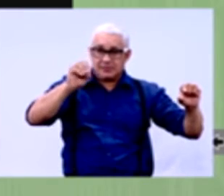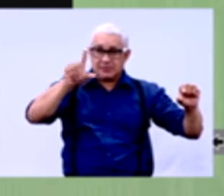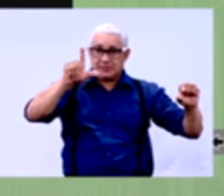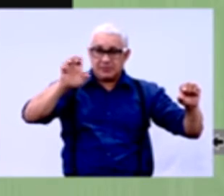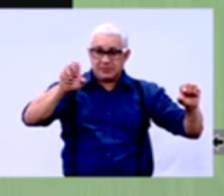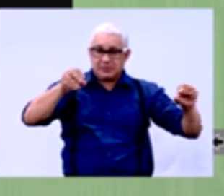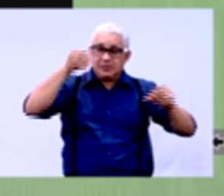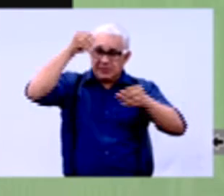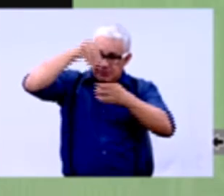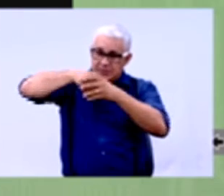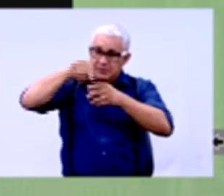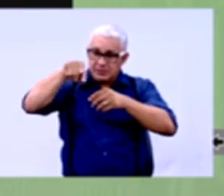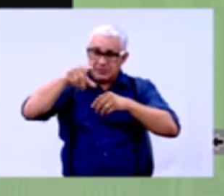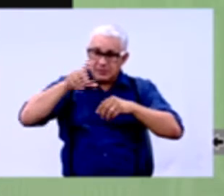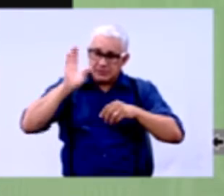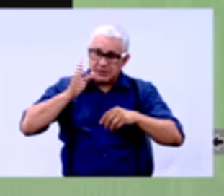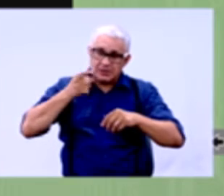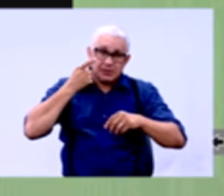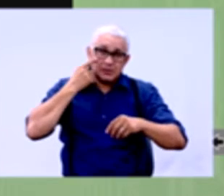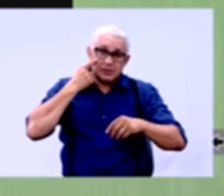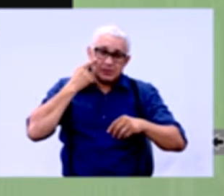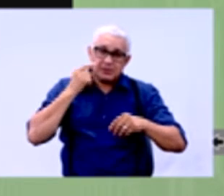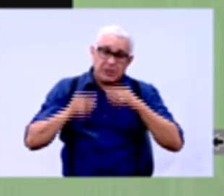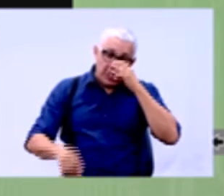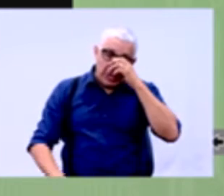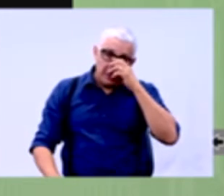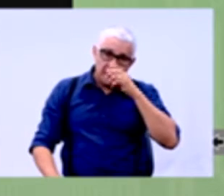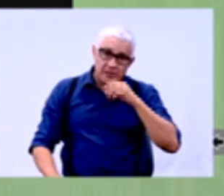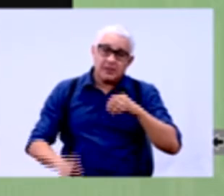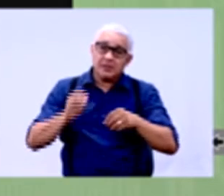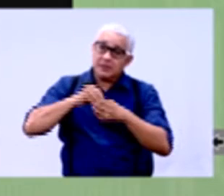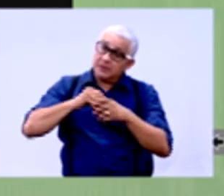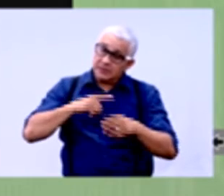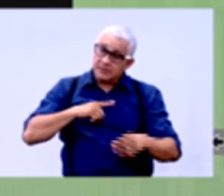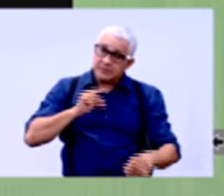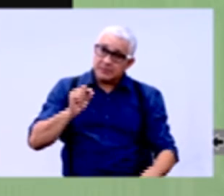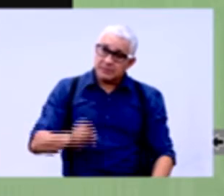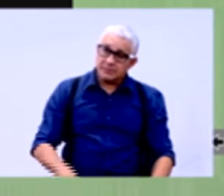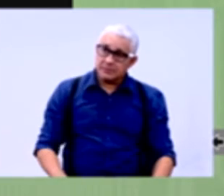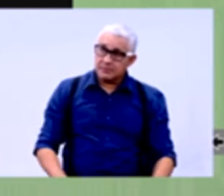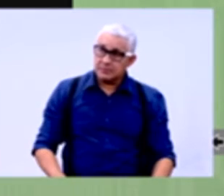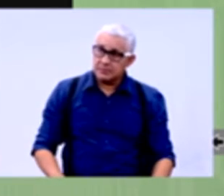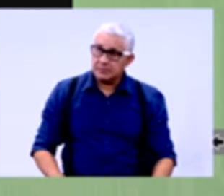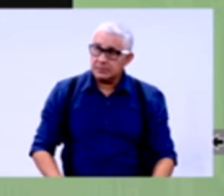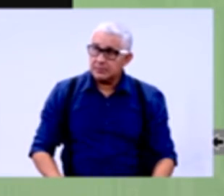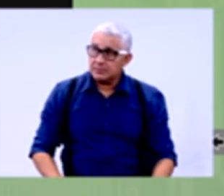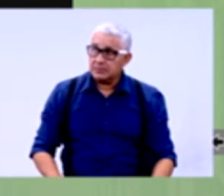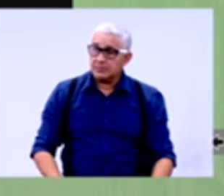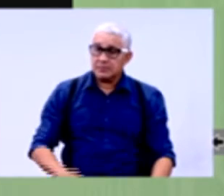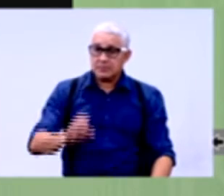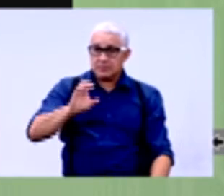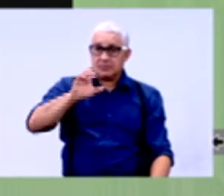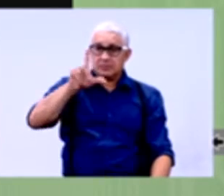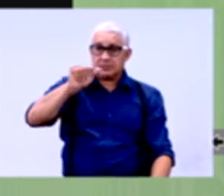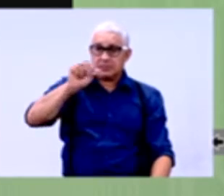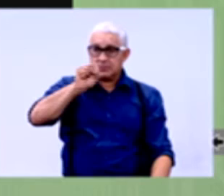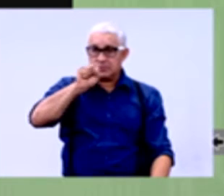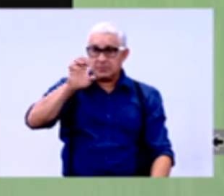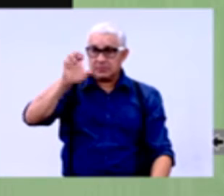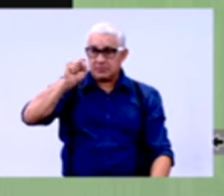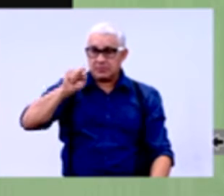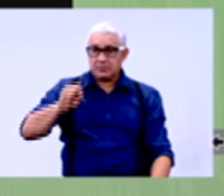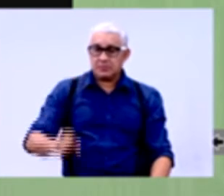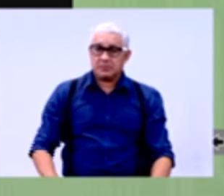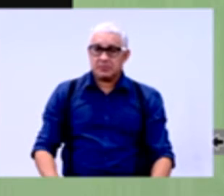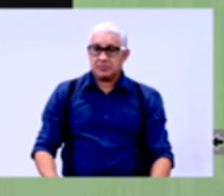quê? Dentro do controle, como nós já vimos lá no diagrama de sequência, dentro do controle nós vamos ter aqui as classes. E aí, de acordo